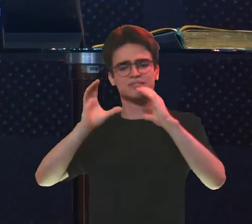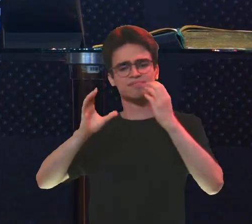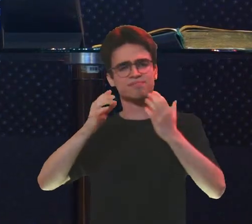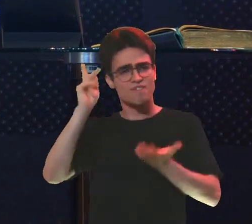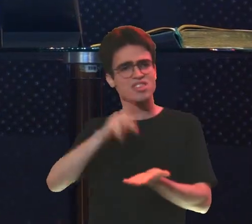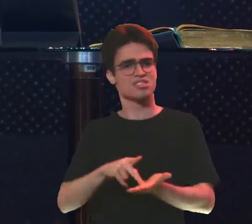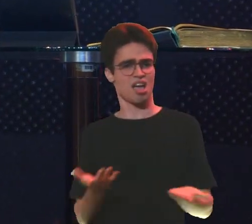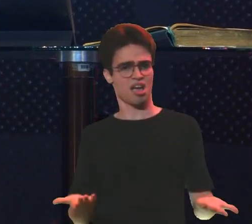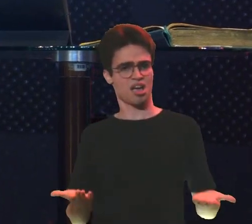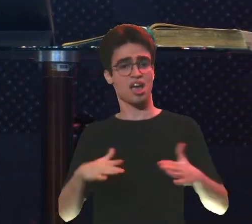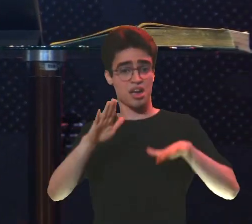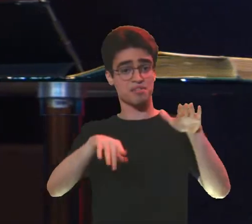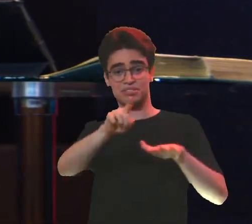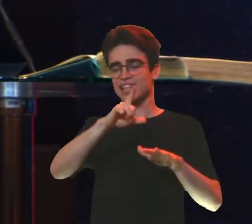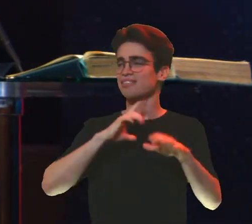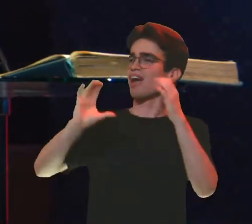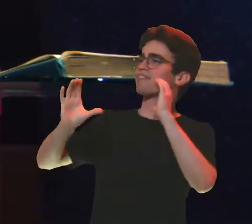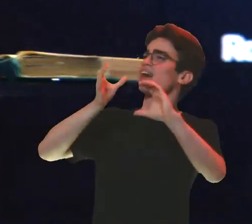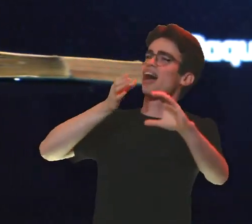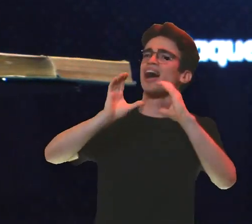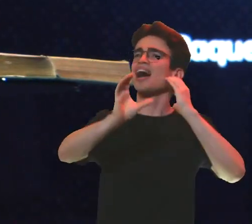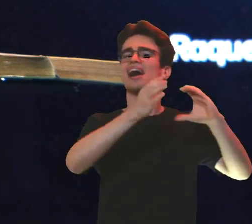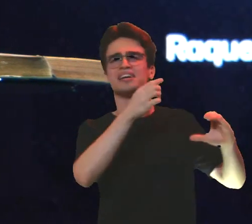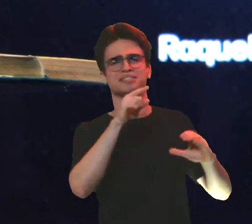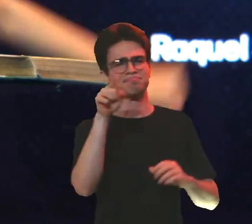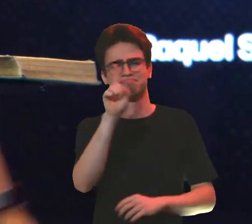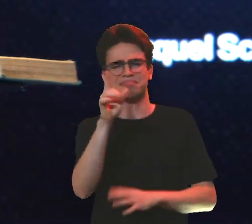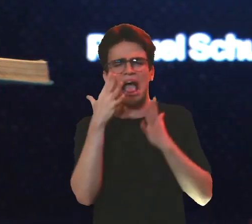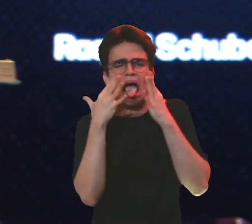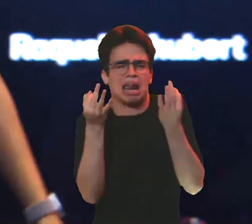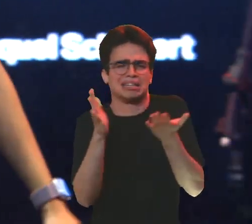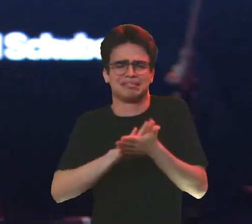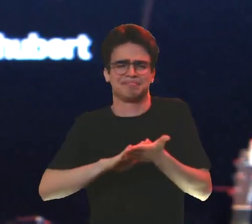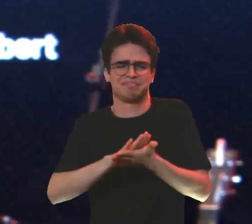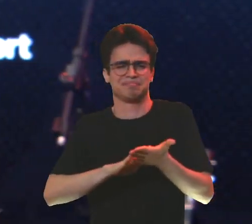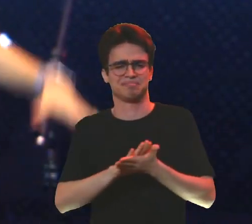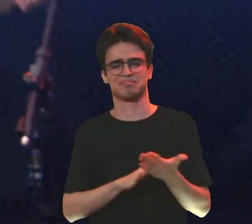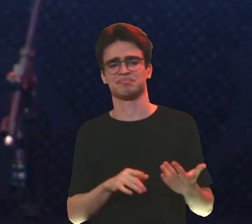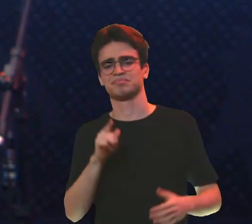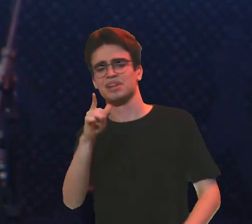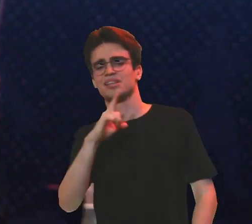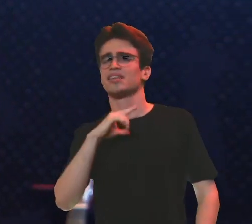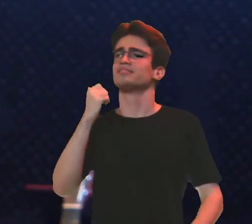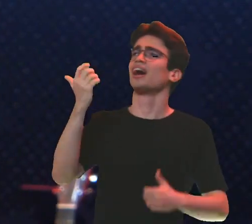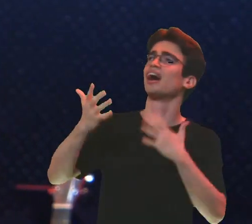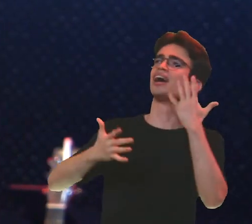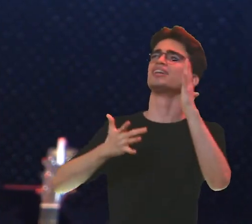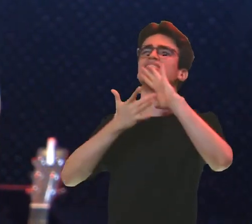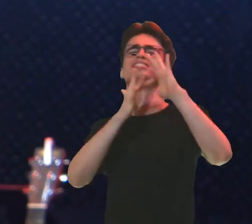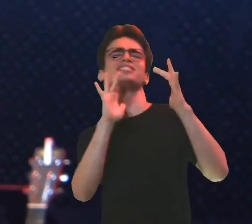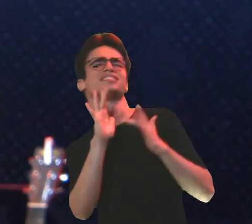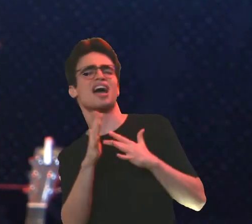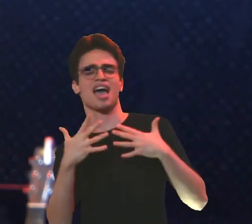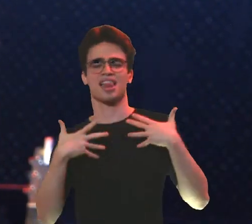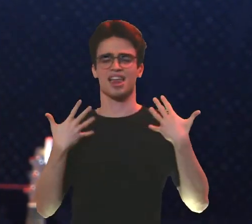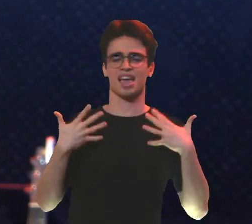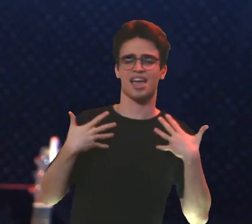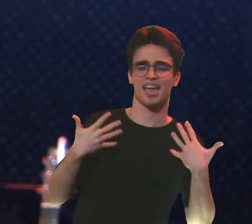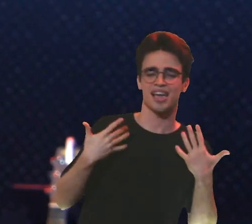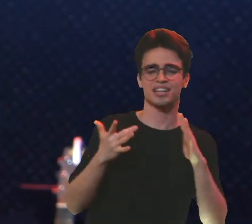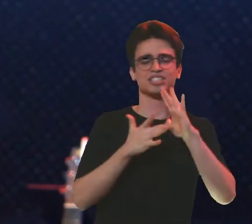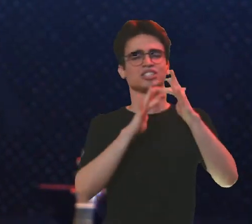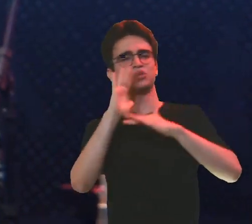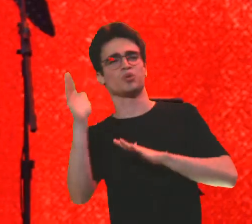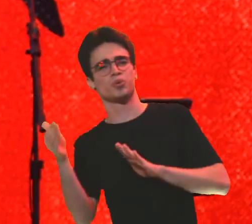verdade. Talvez você está cantando um monte de música aqui e você não está nem prestando atenção na letra. Você está lá falando que Jesus é sua alegria, que Jesus